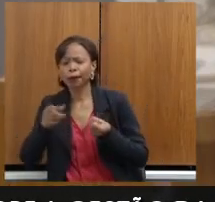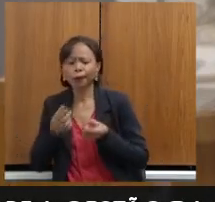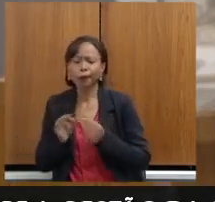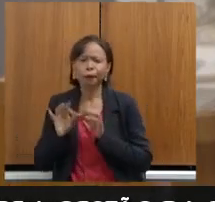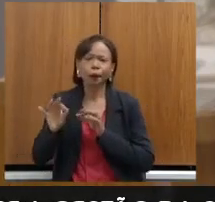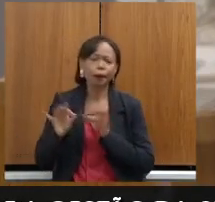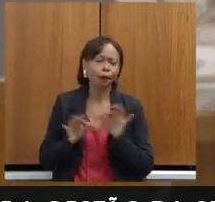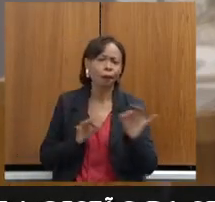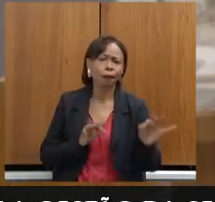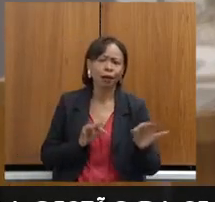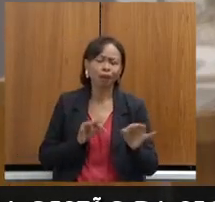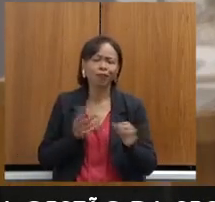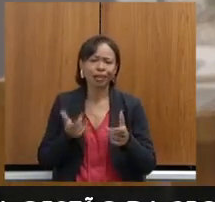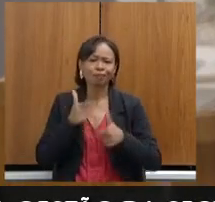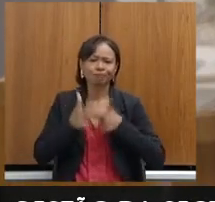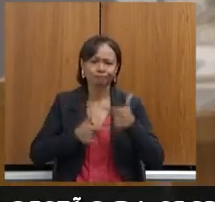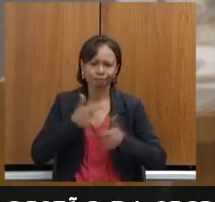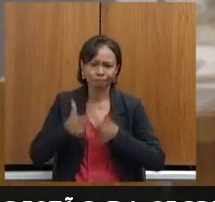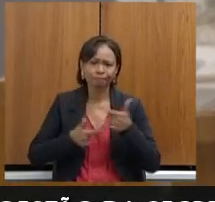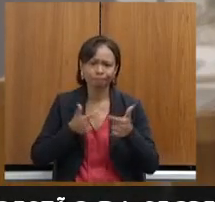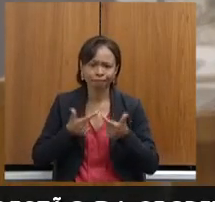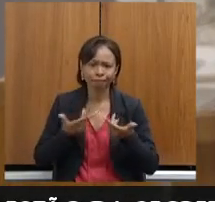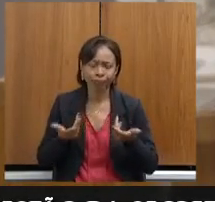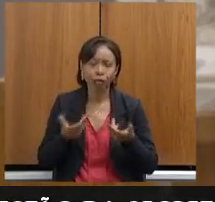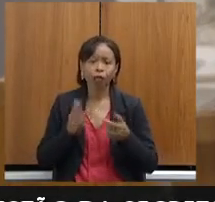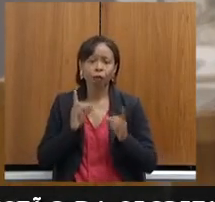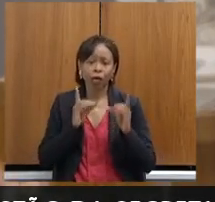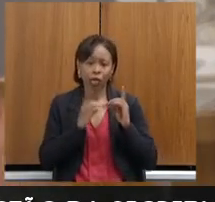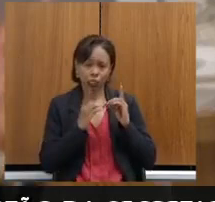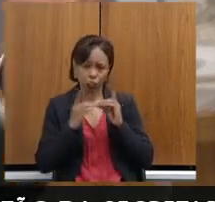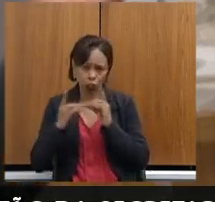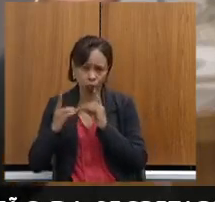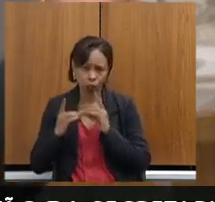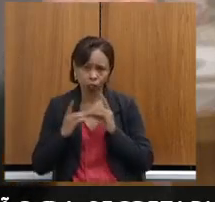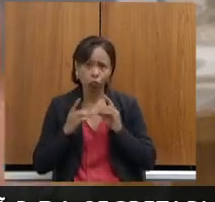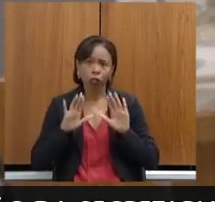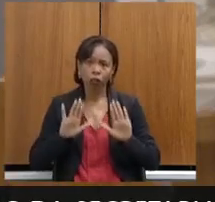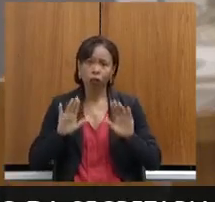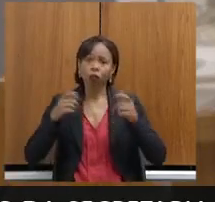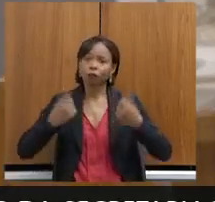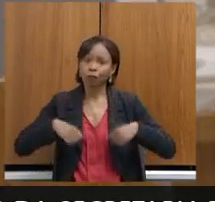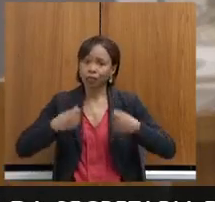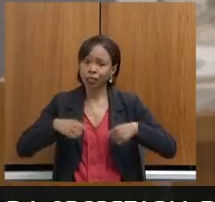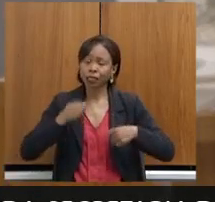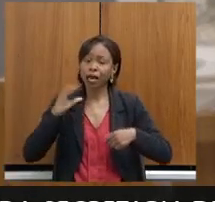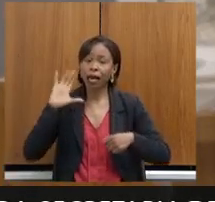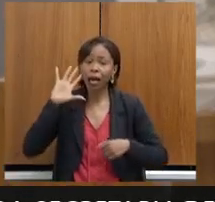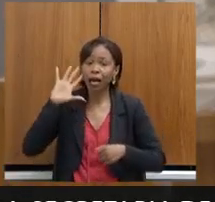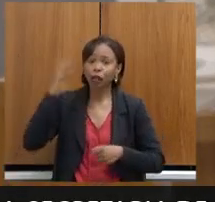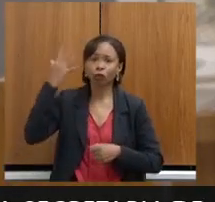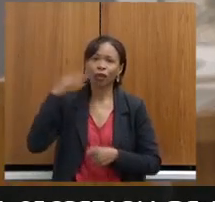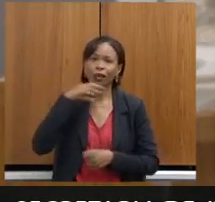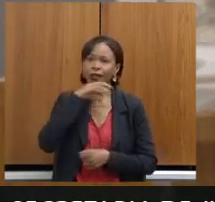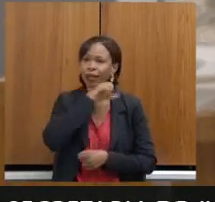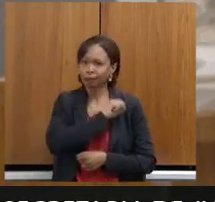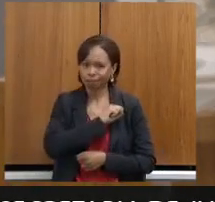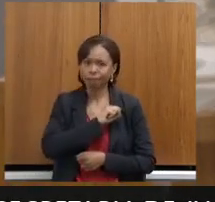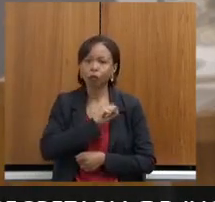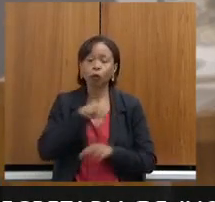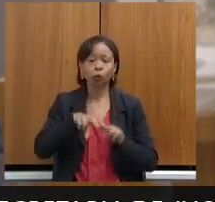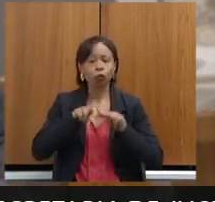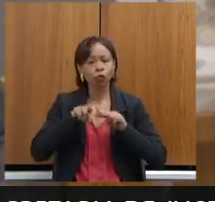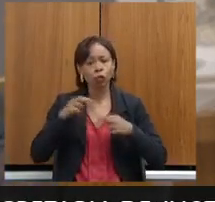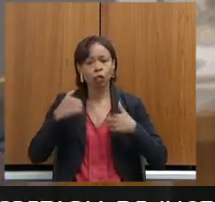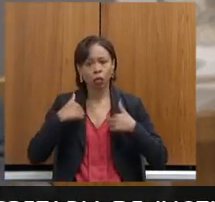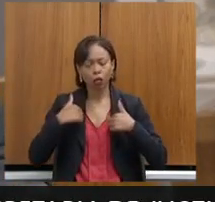né Então é eu acho que nós fizemos resolver isso e o mais rápido possível por isso Eu me